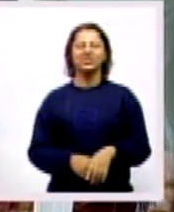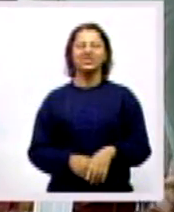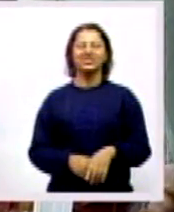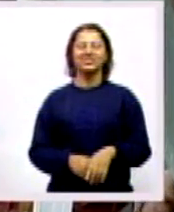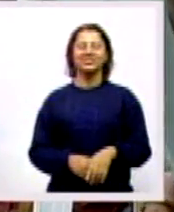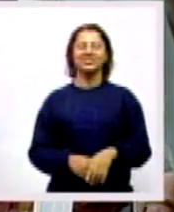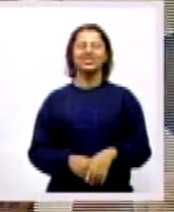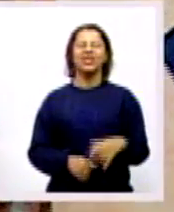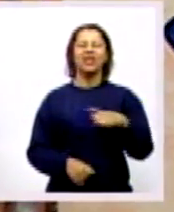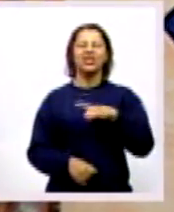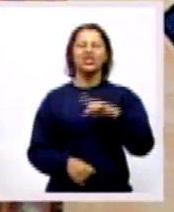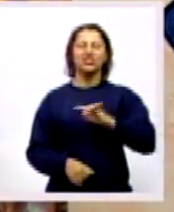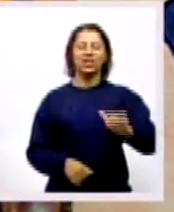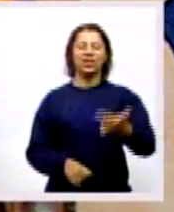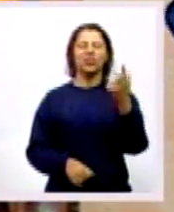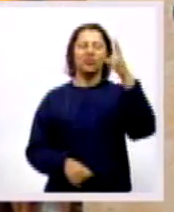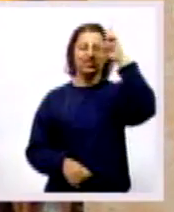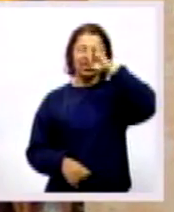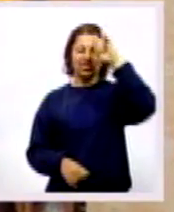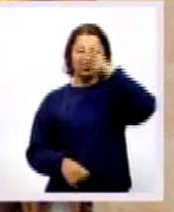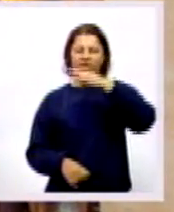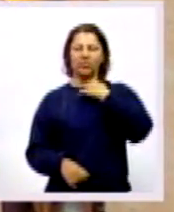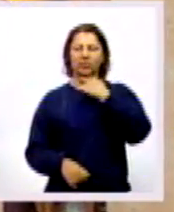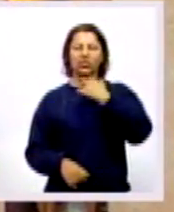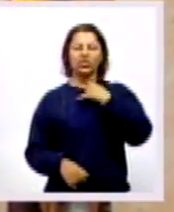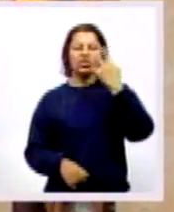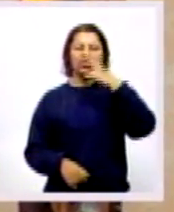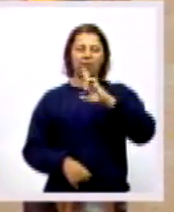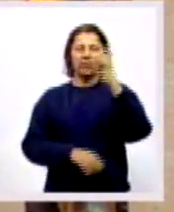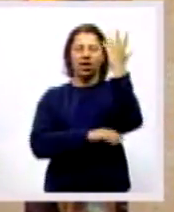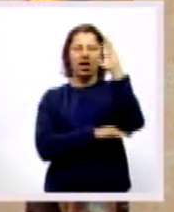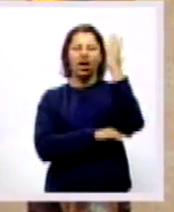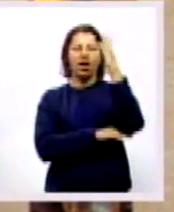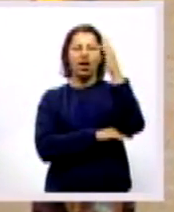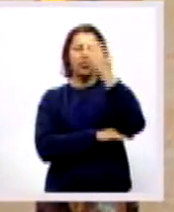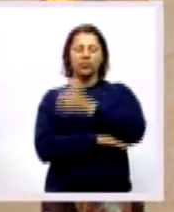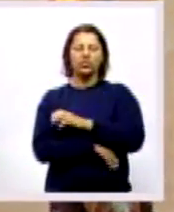Aí tinha uma outra história pior ainda, que eu não podia ver pé de mexerica na vida.